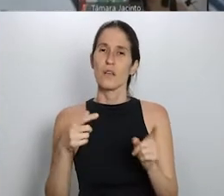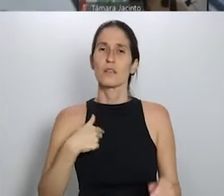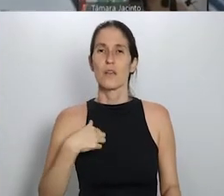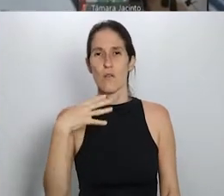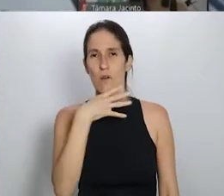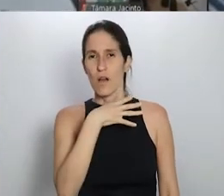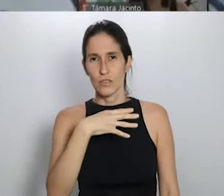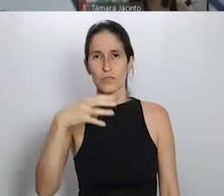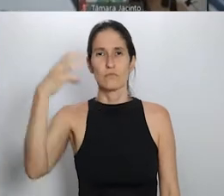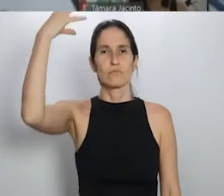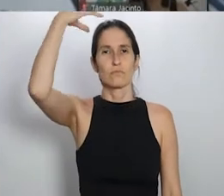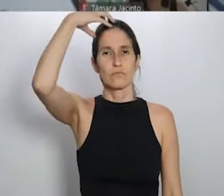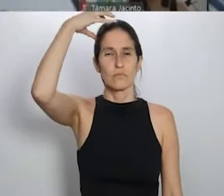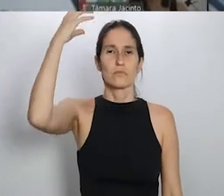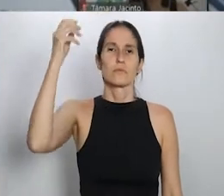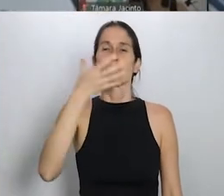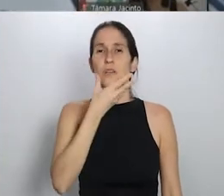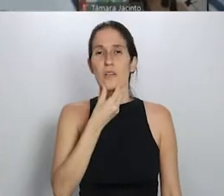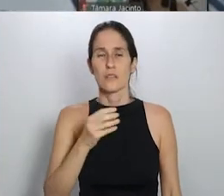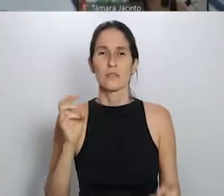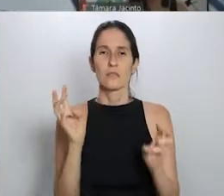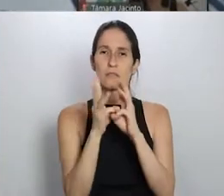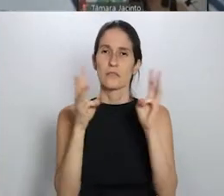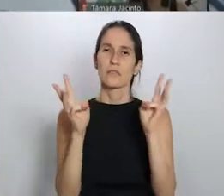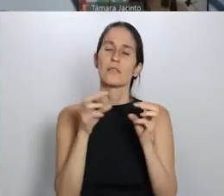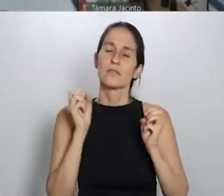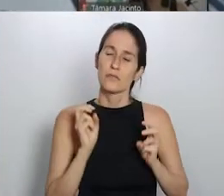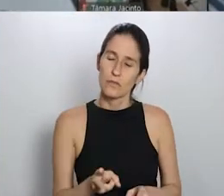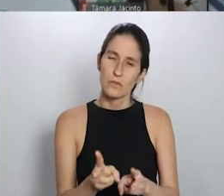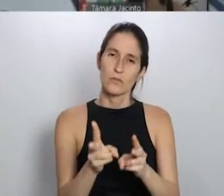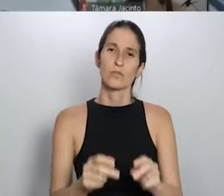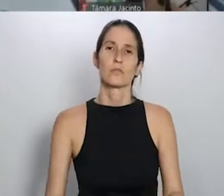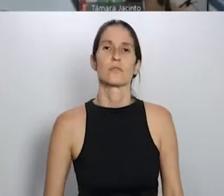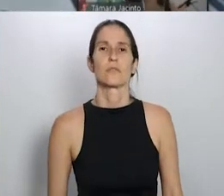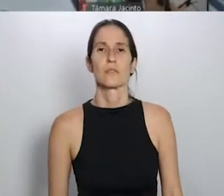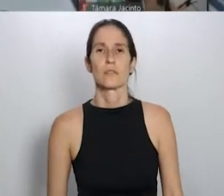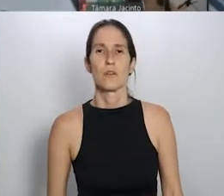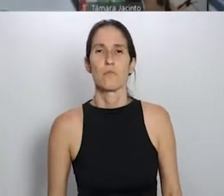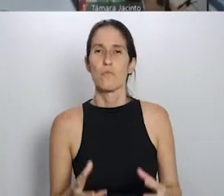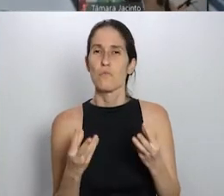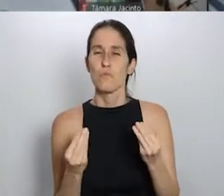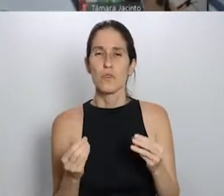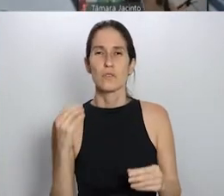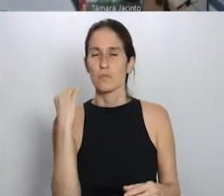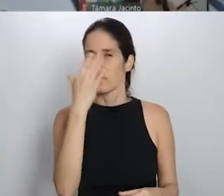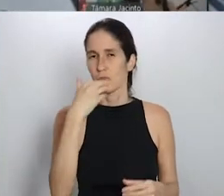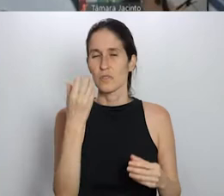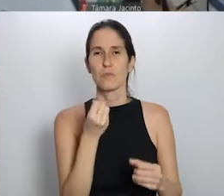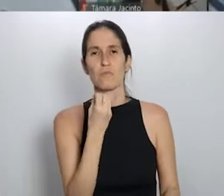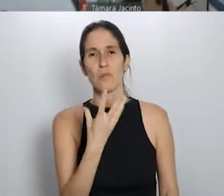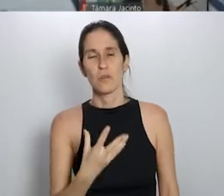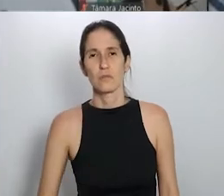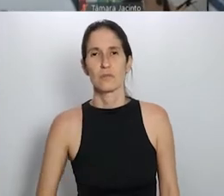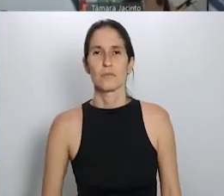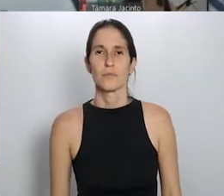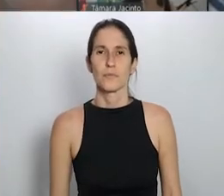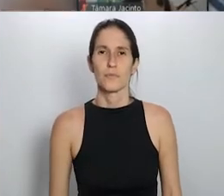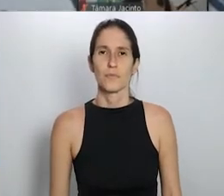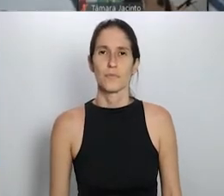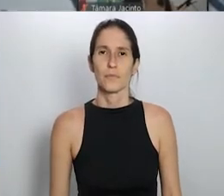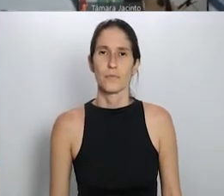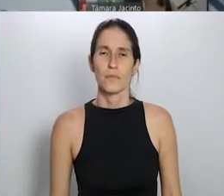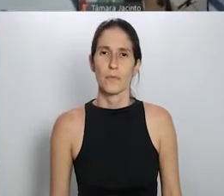mim, ele é o rei da ciranda, era o rei da ciranda. Uhum. Muitas coisas boas que ele cantava. Tem no